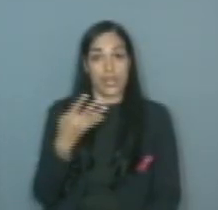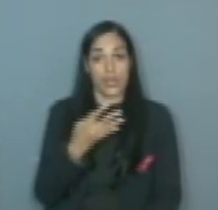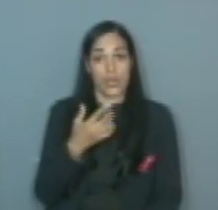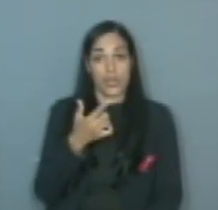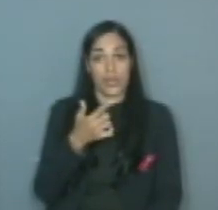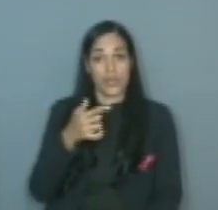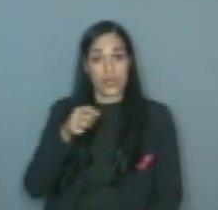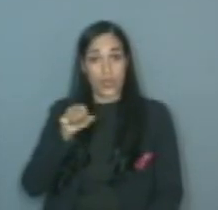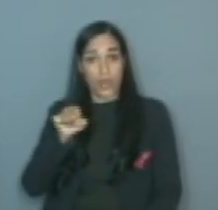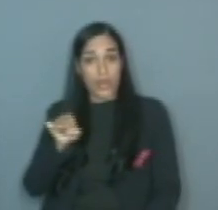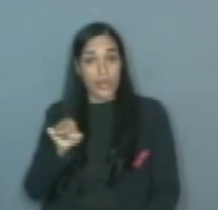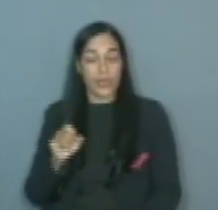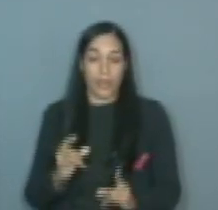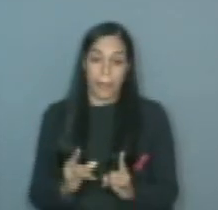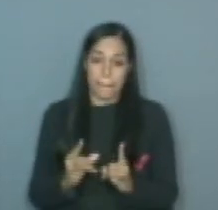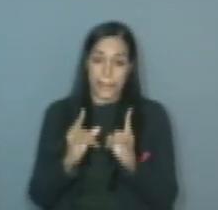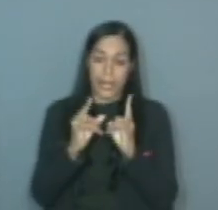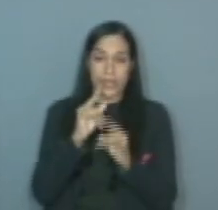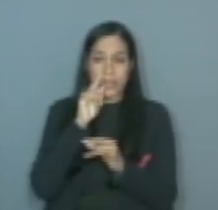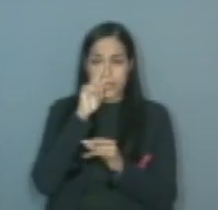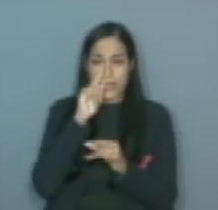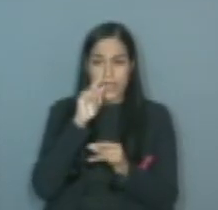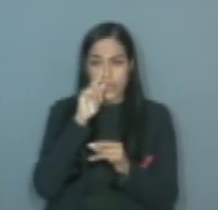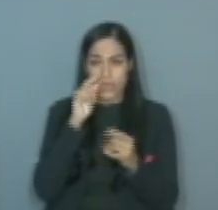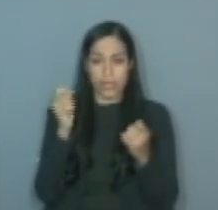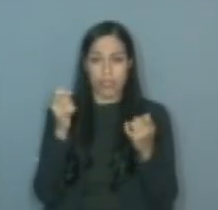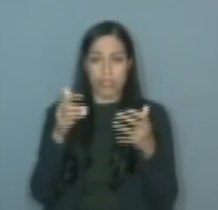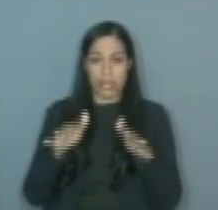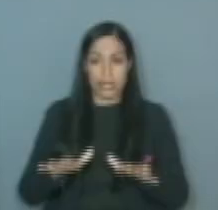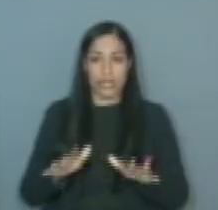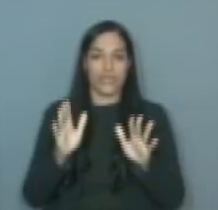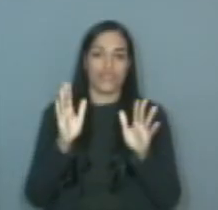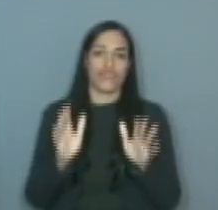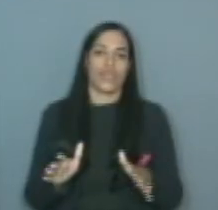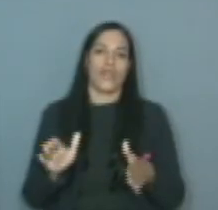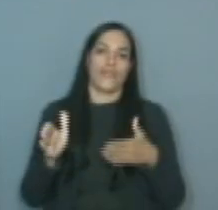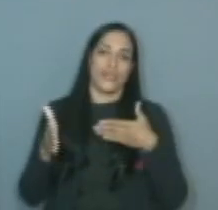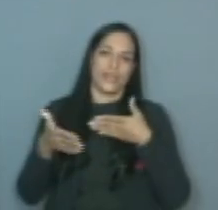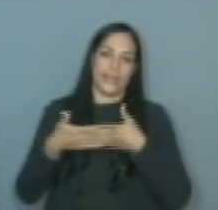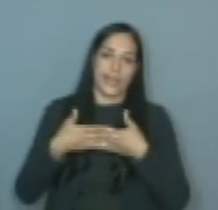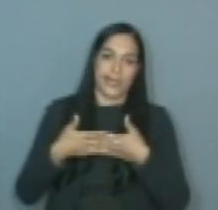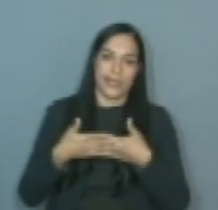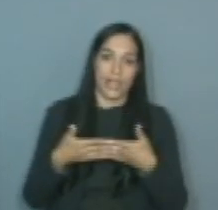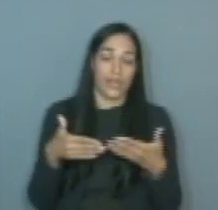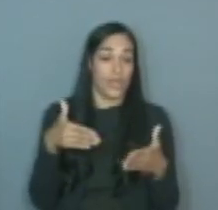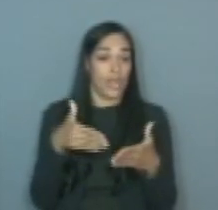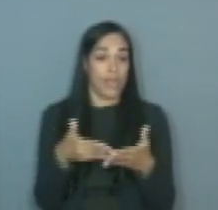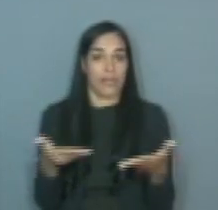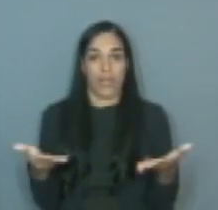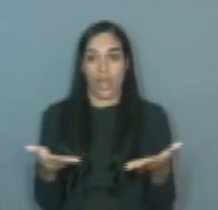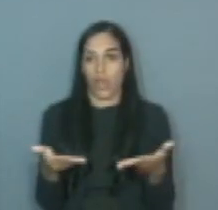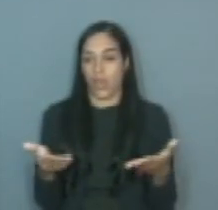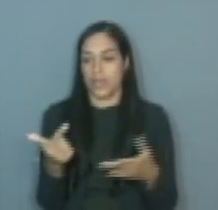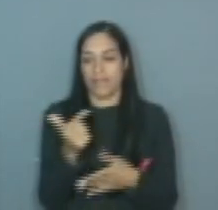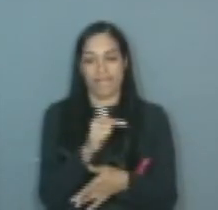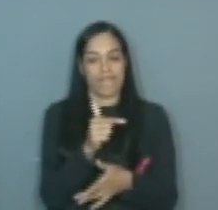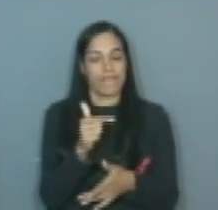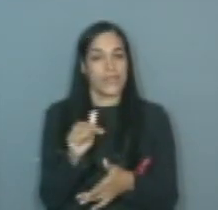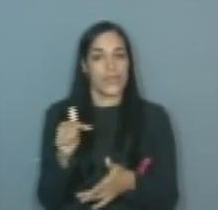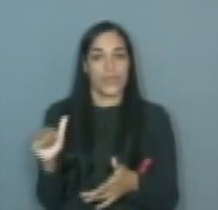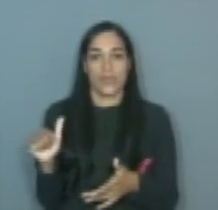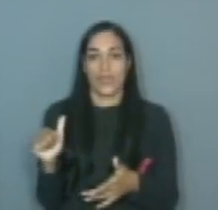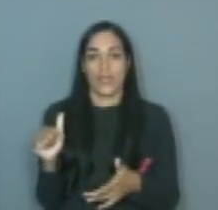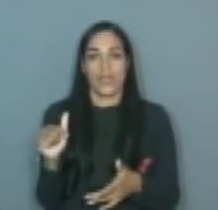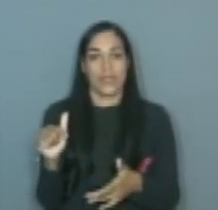está em risco de queda, já foi interditado e até agora não há